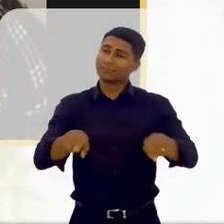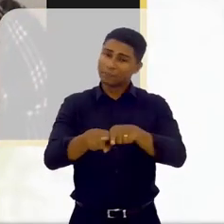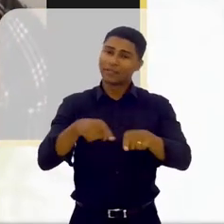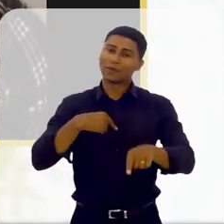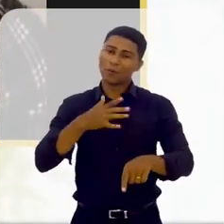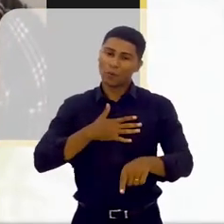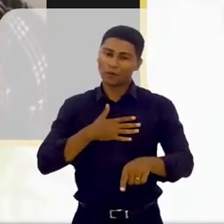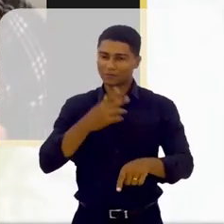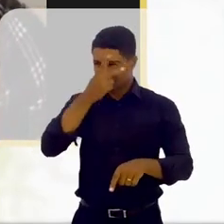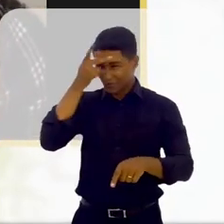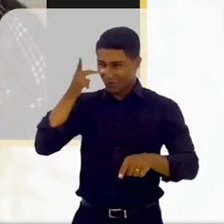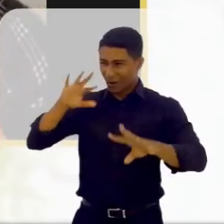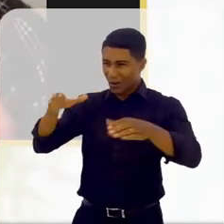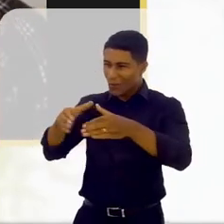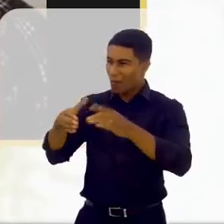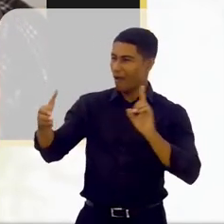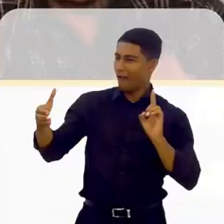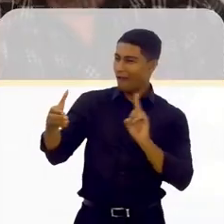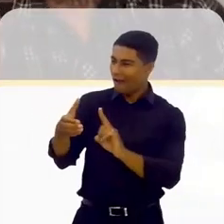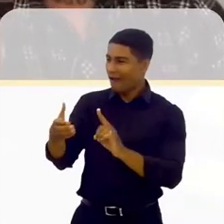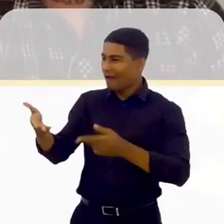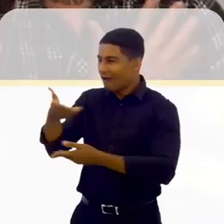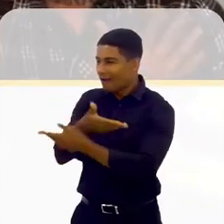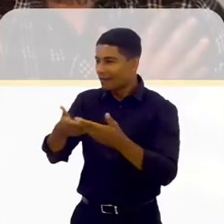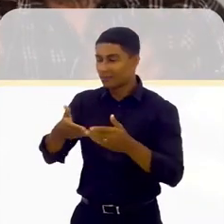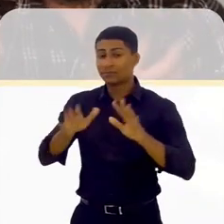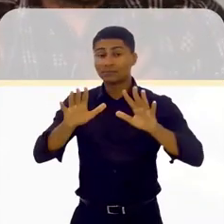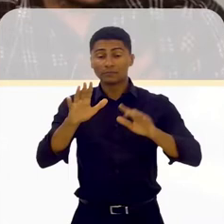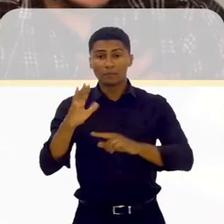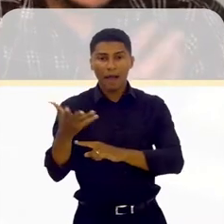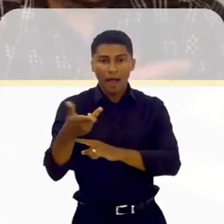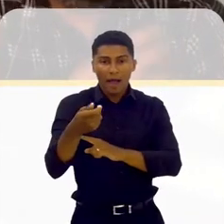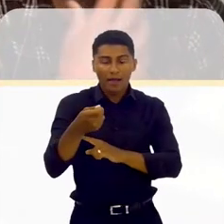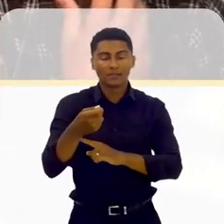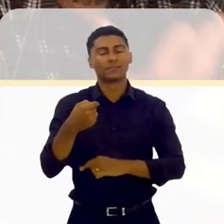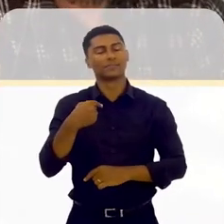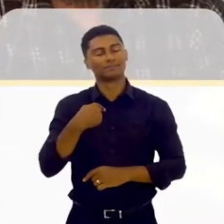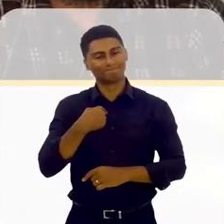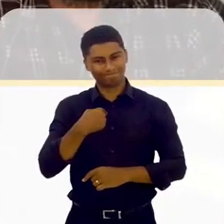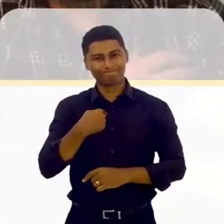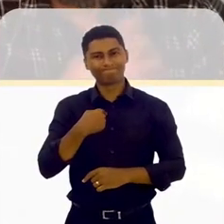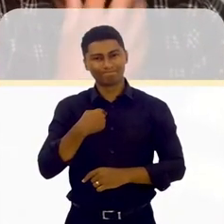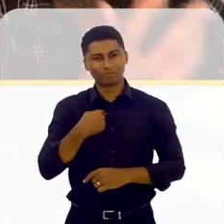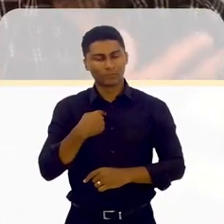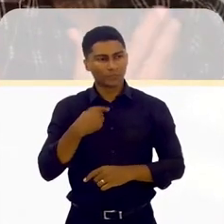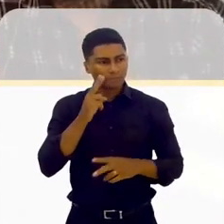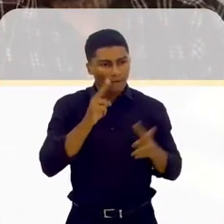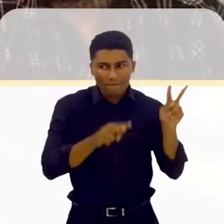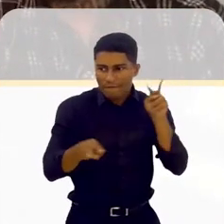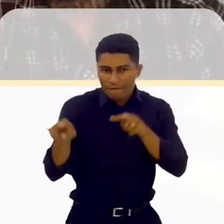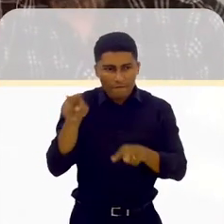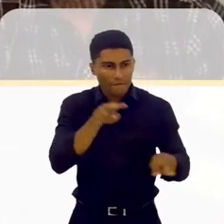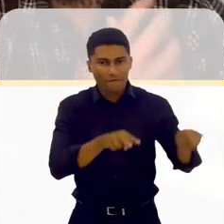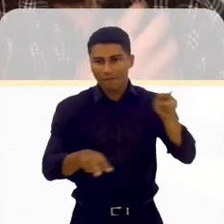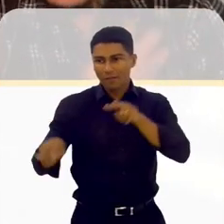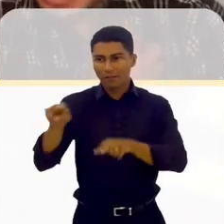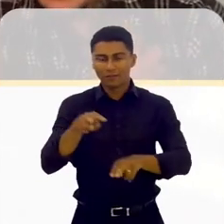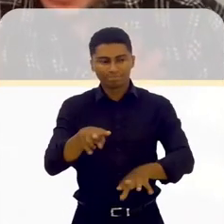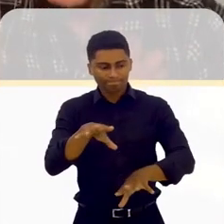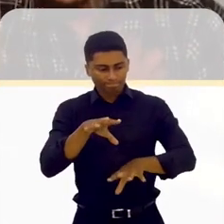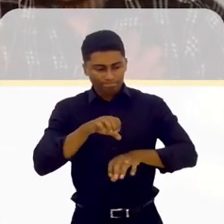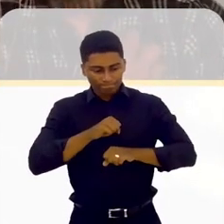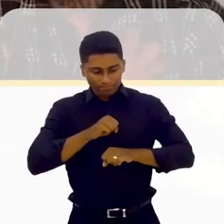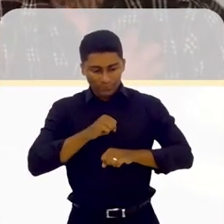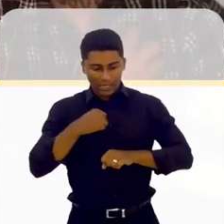do povo, né? Mas quando se trata de arte, para mim é, inspirar, poder inspirar outras pessoas através da